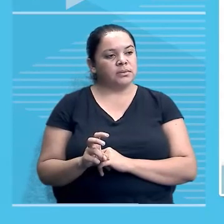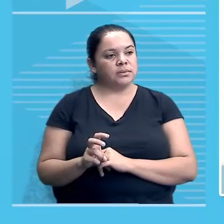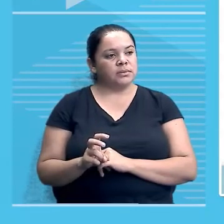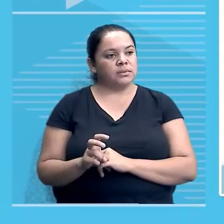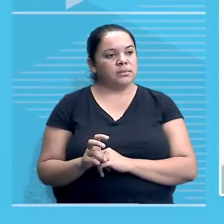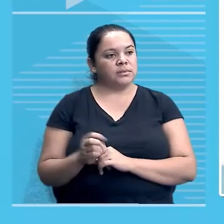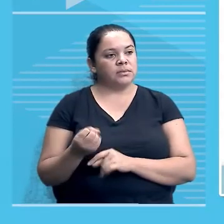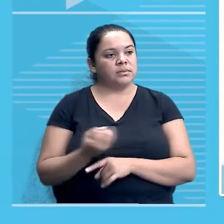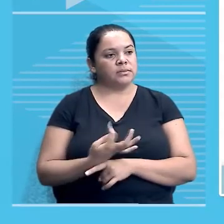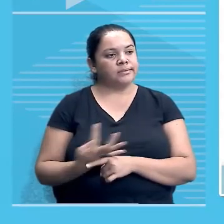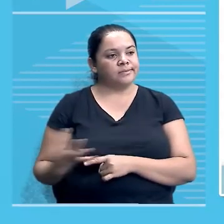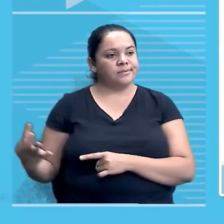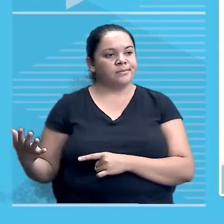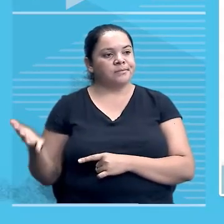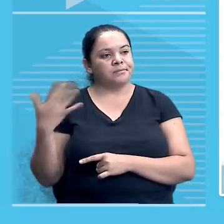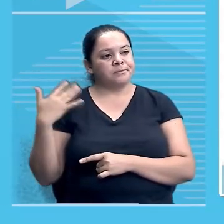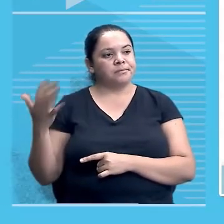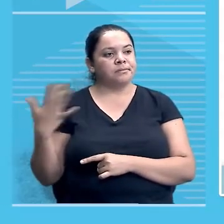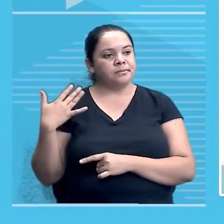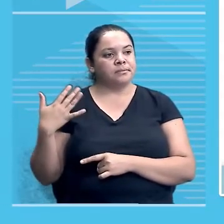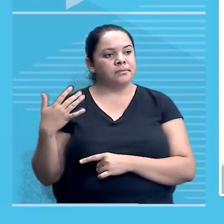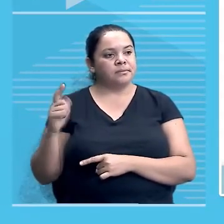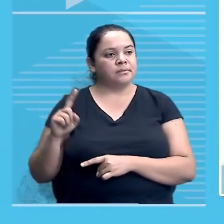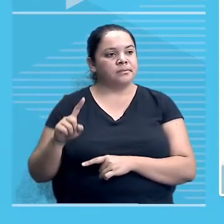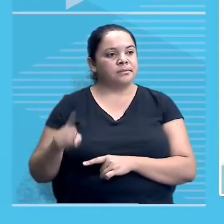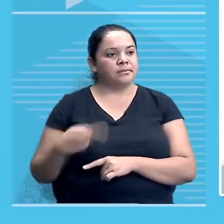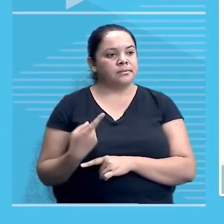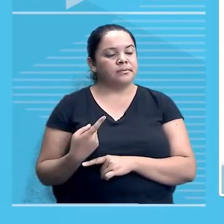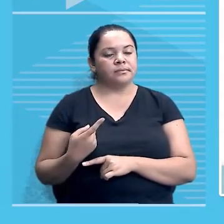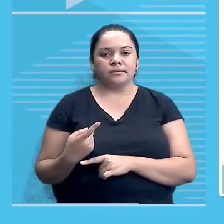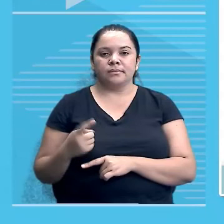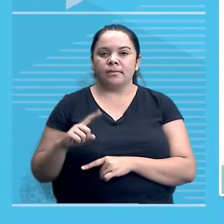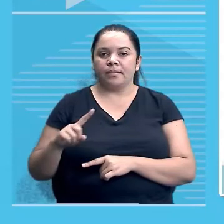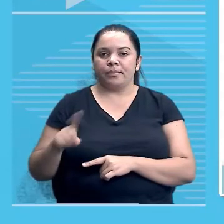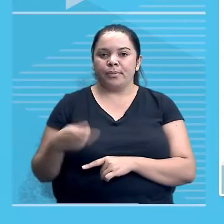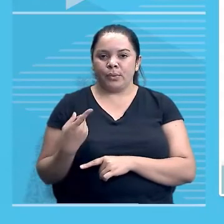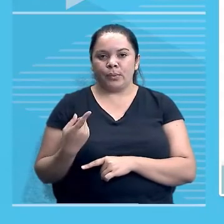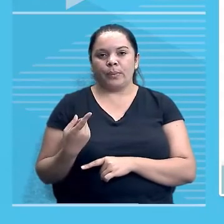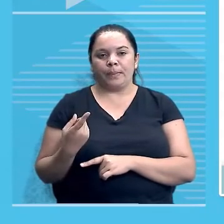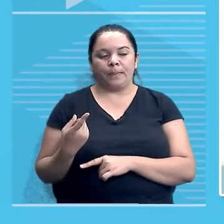A quantidade de calor foi o valor que eu achei igual a 1.000.